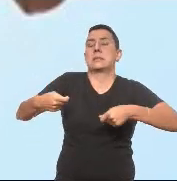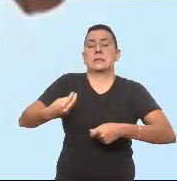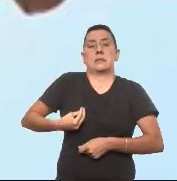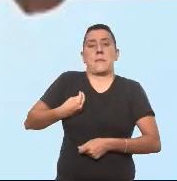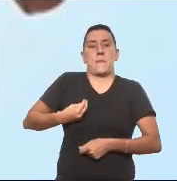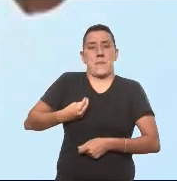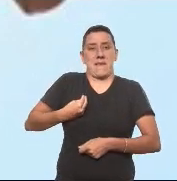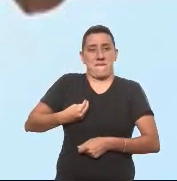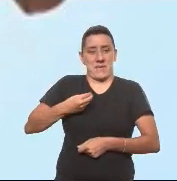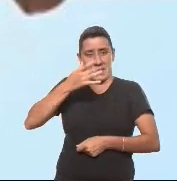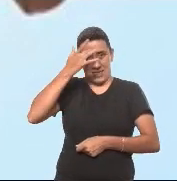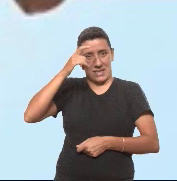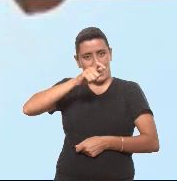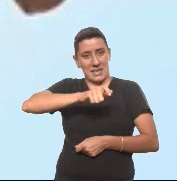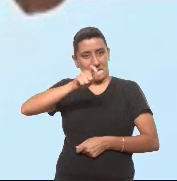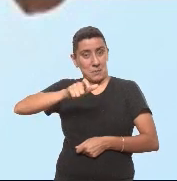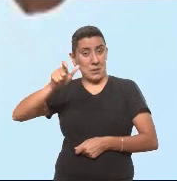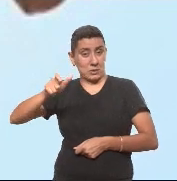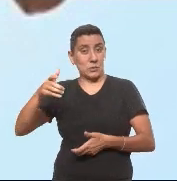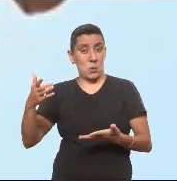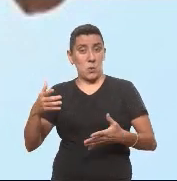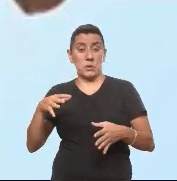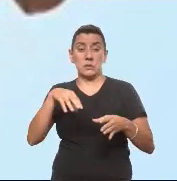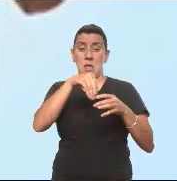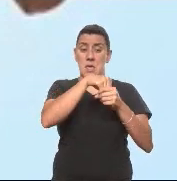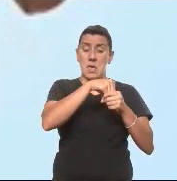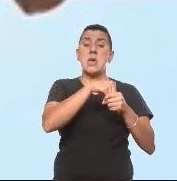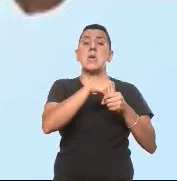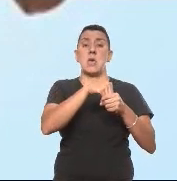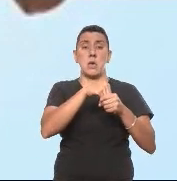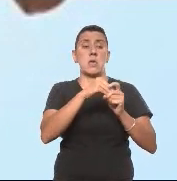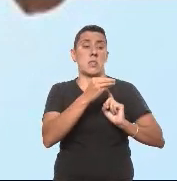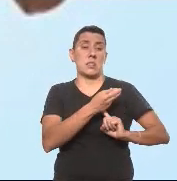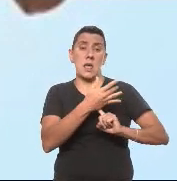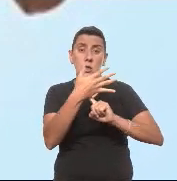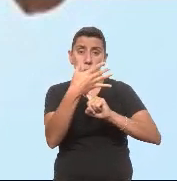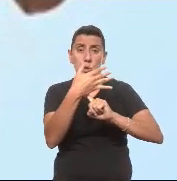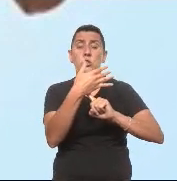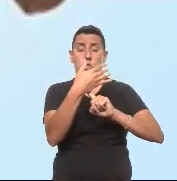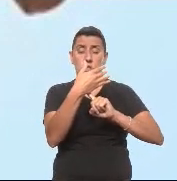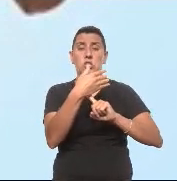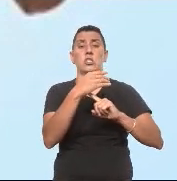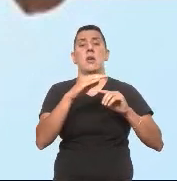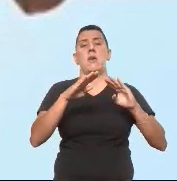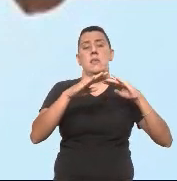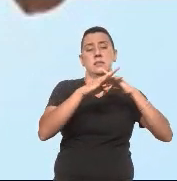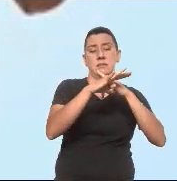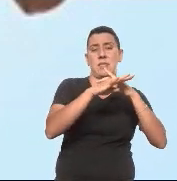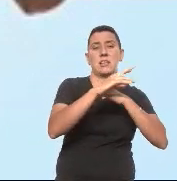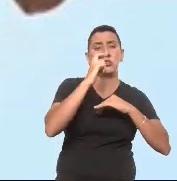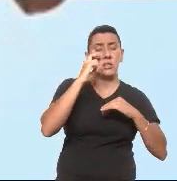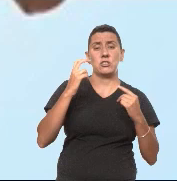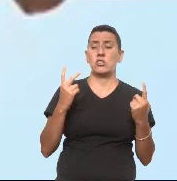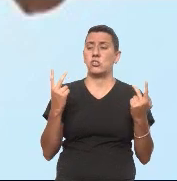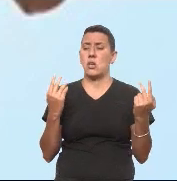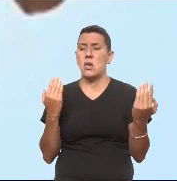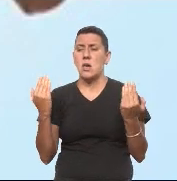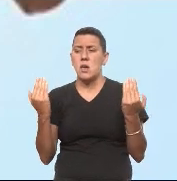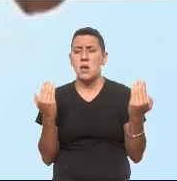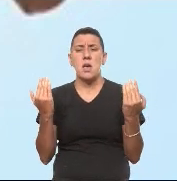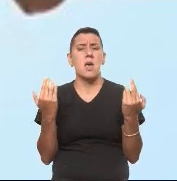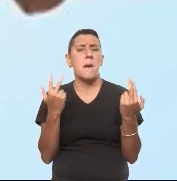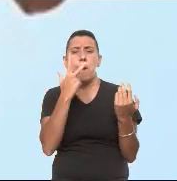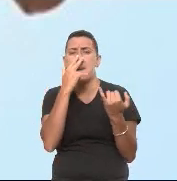humana e na tecnologia e para smart eles não é diferente disso a gente costuma dentro da Harley fazer essa analogia